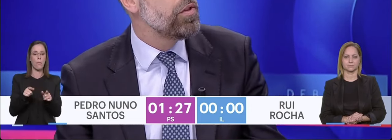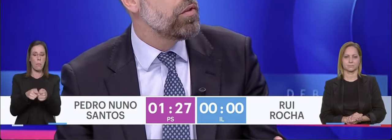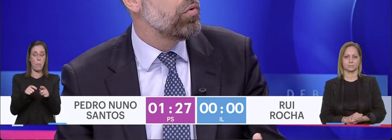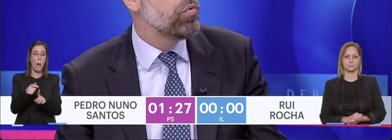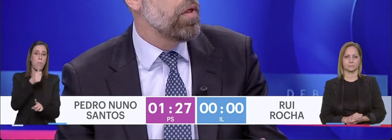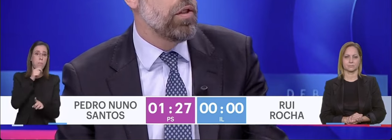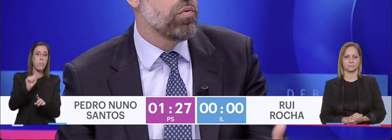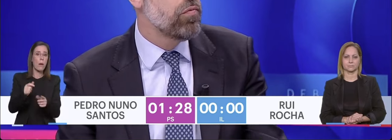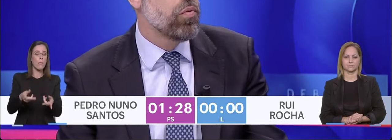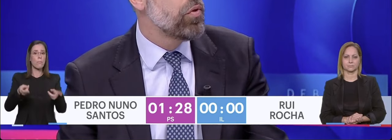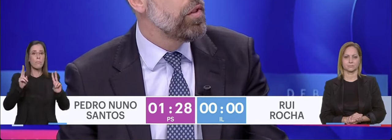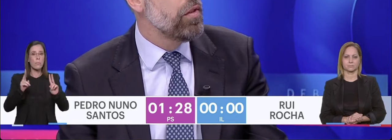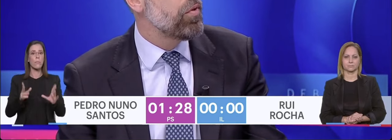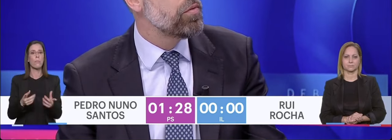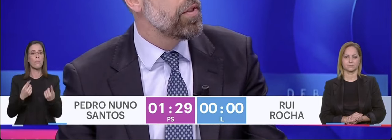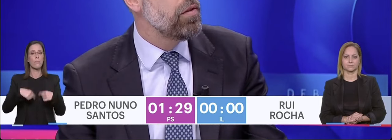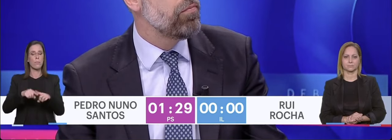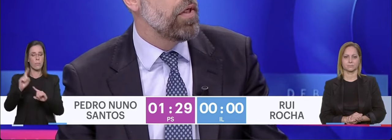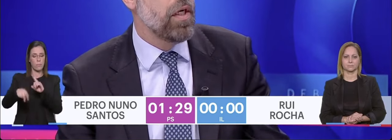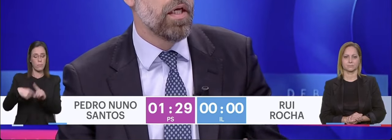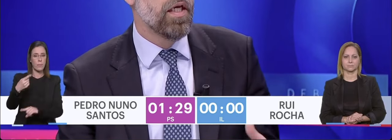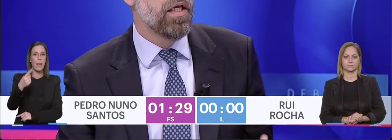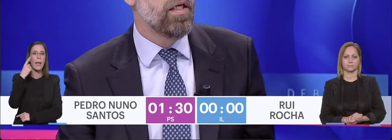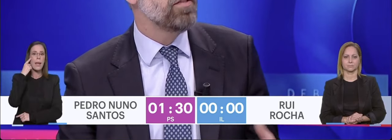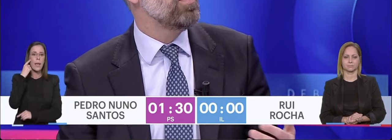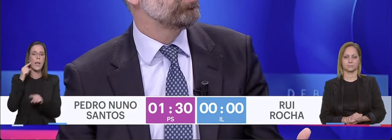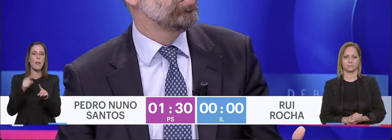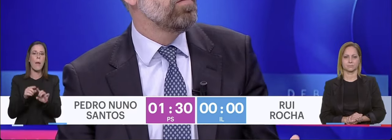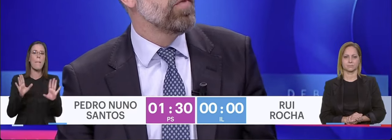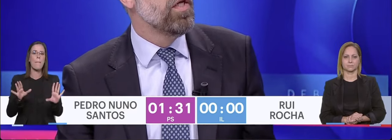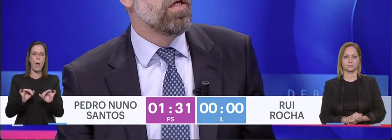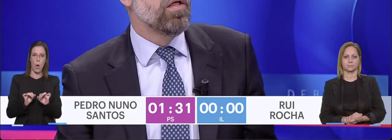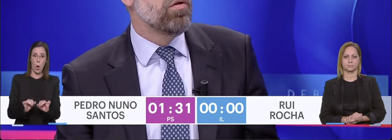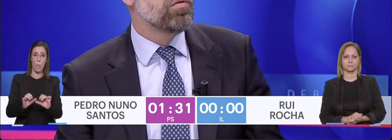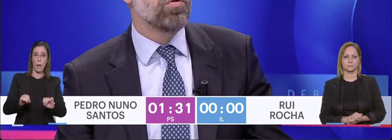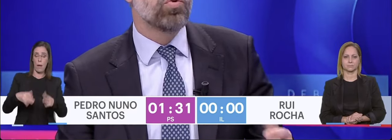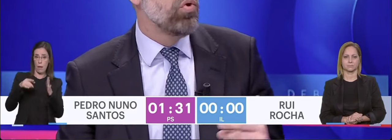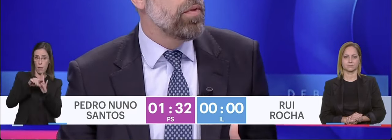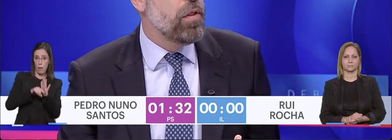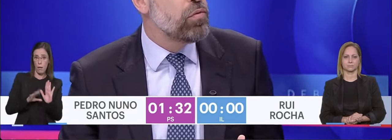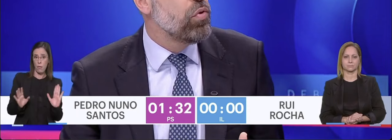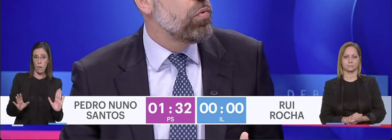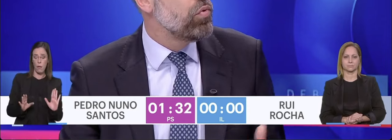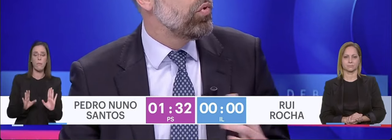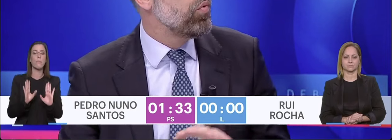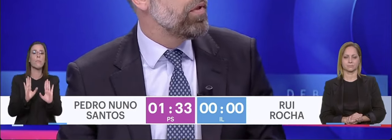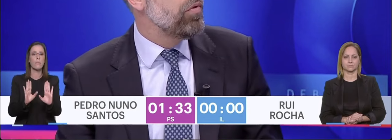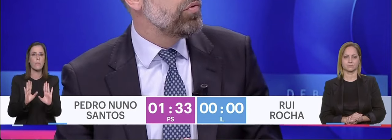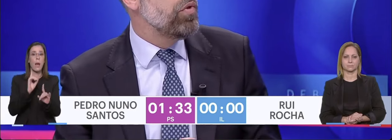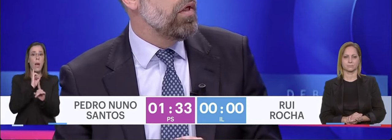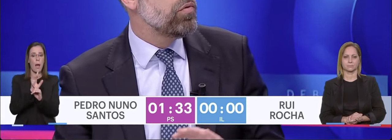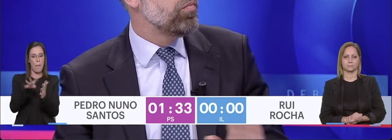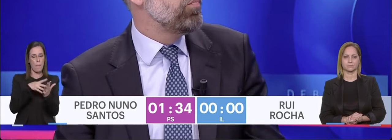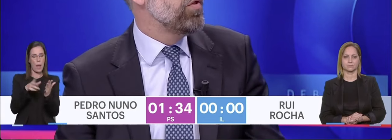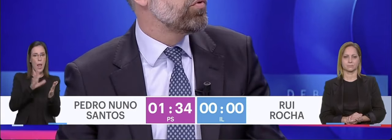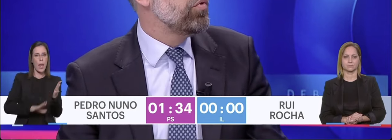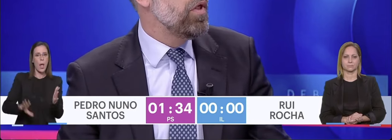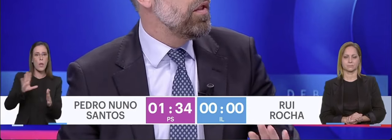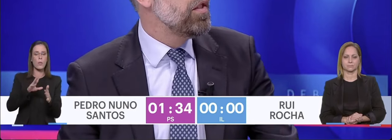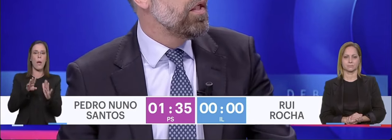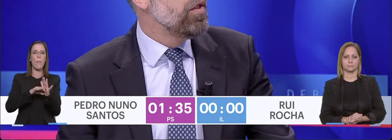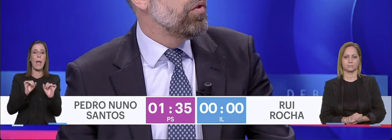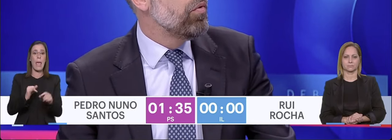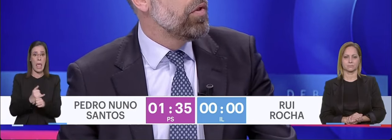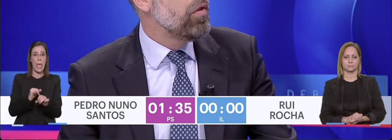partido socialista a SOS tomarem julo que vão reunir na próxima quinta-feira n Alt posição de princípio sobre a sobre o Plano Nacional sobre o plano